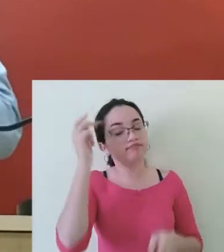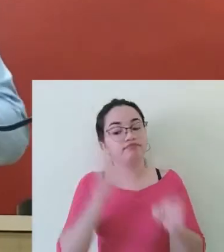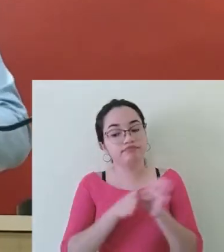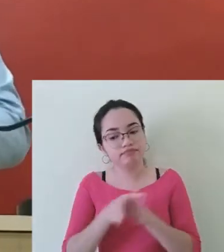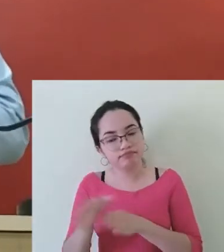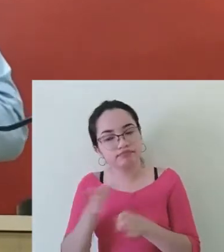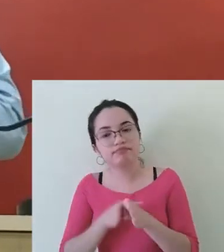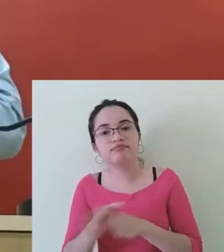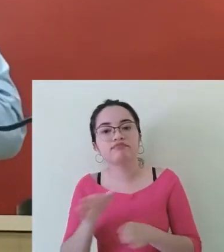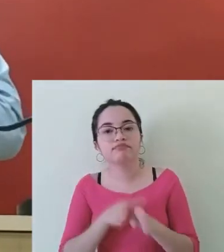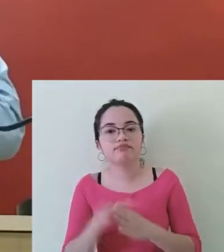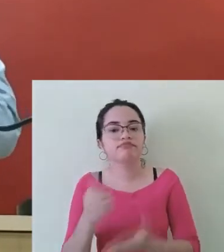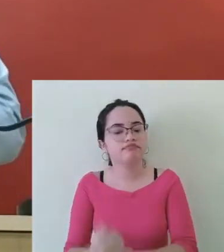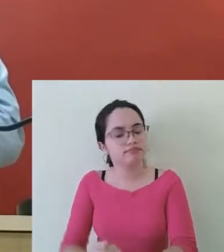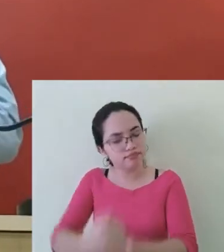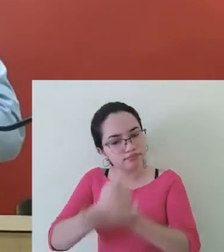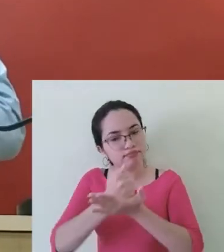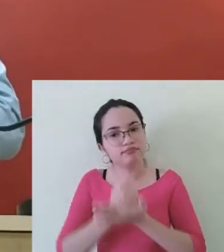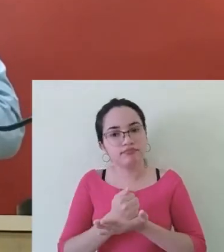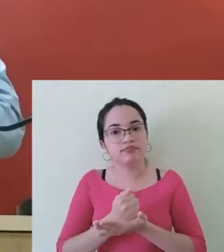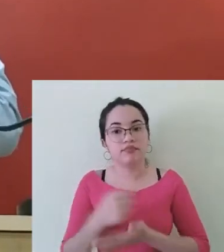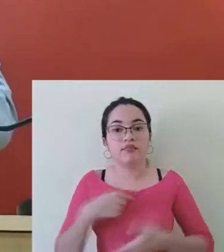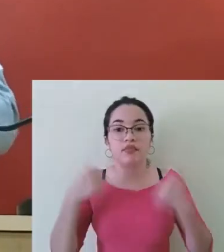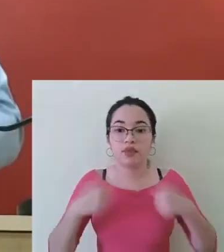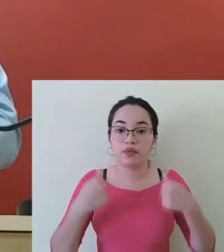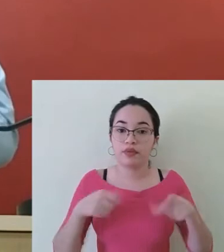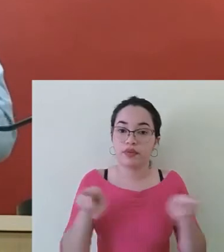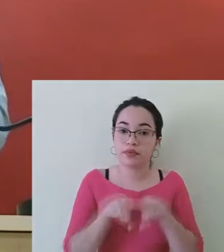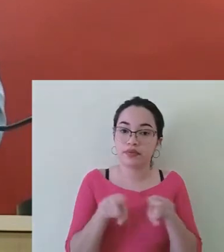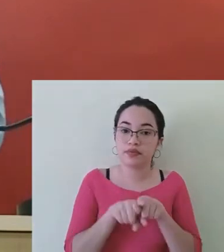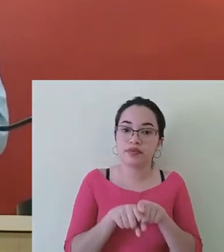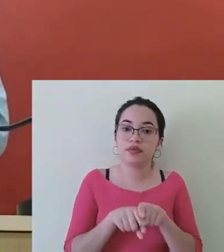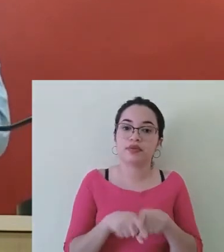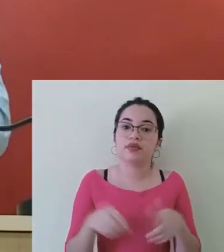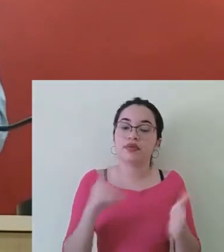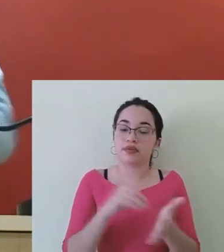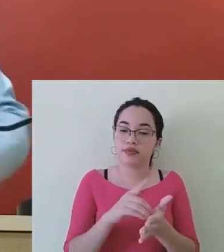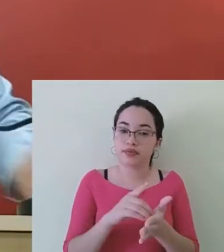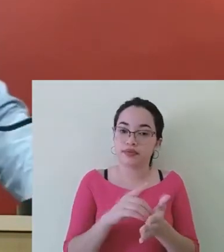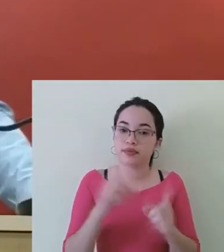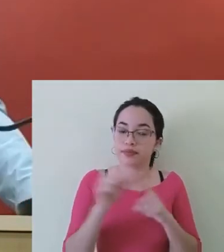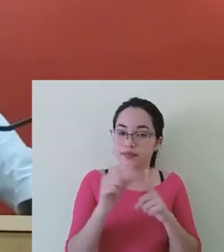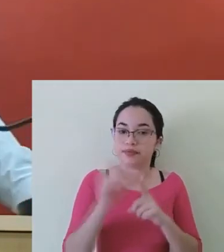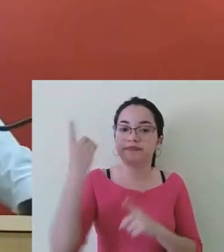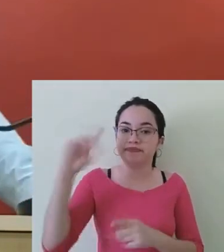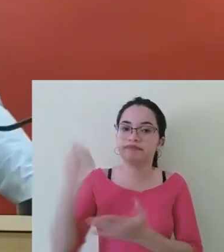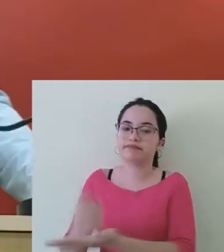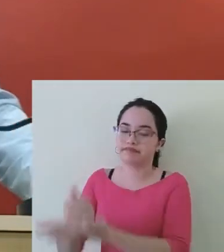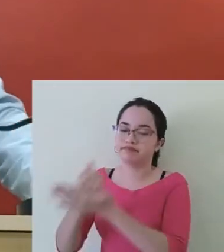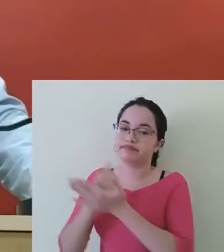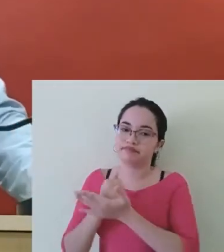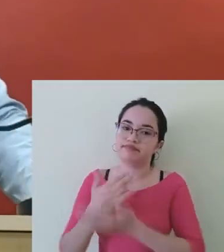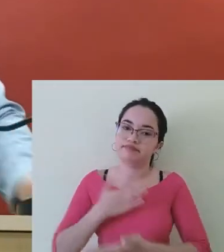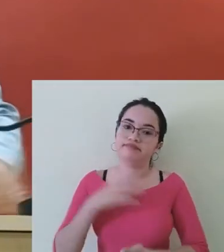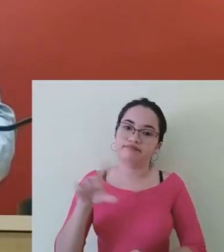me orientem, que me ajudem. E eu preciso também da palavra de Deus para me ajudar nas